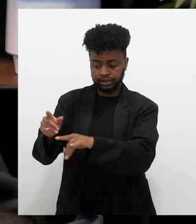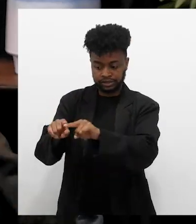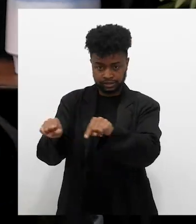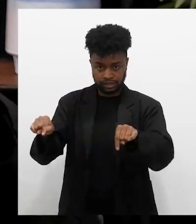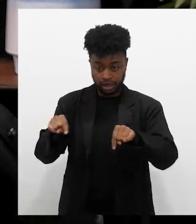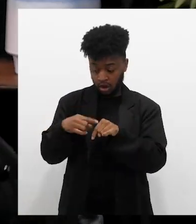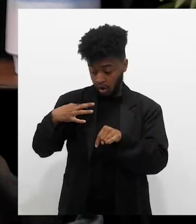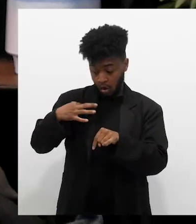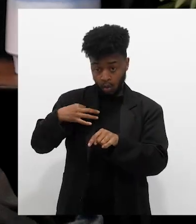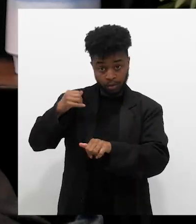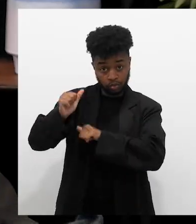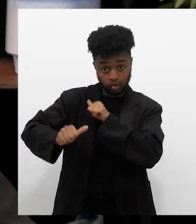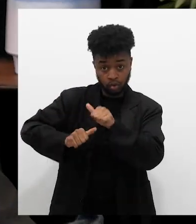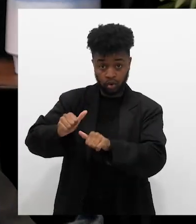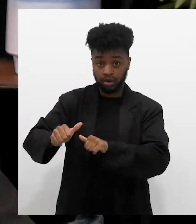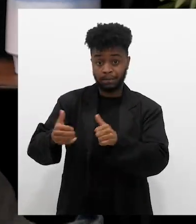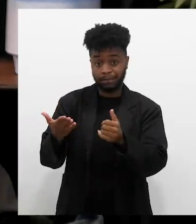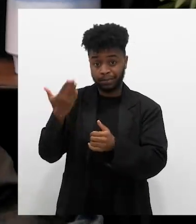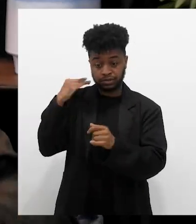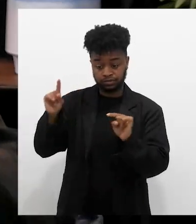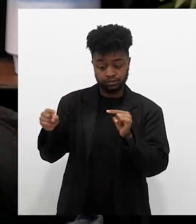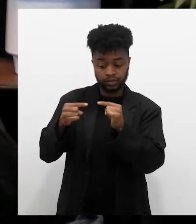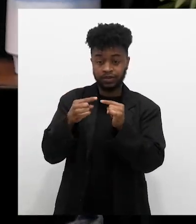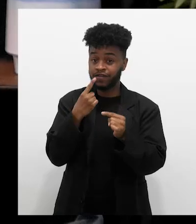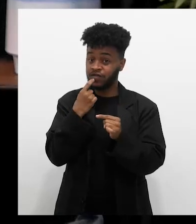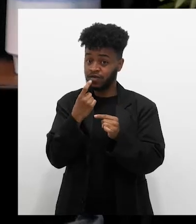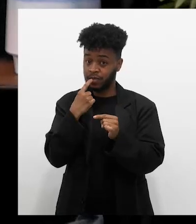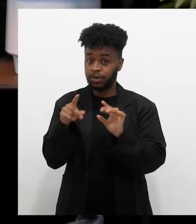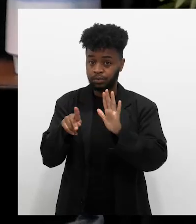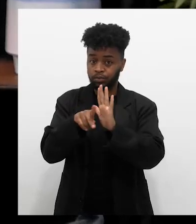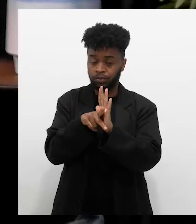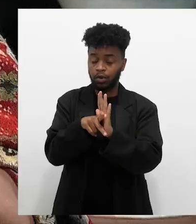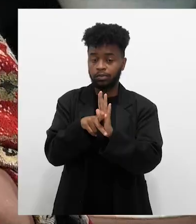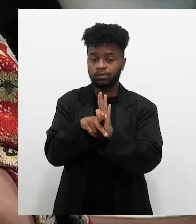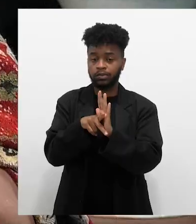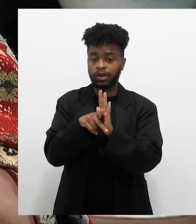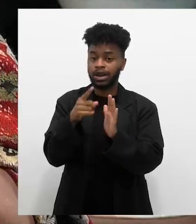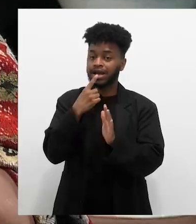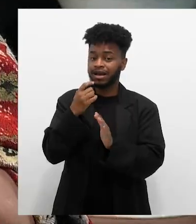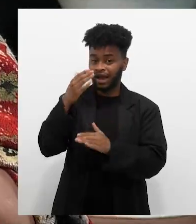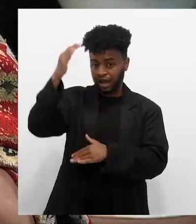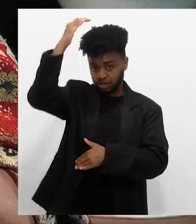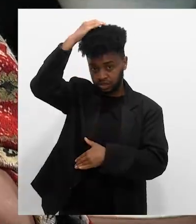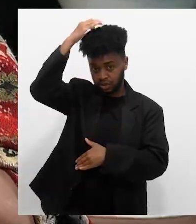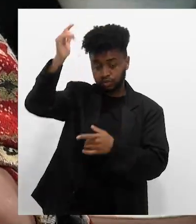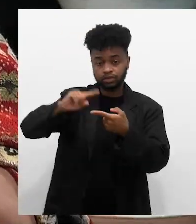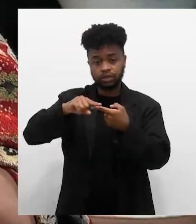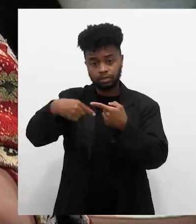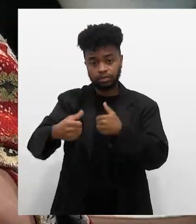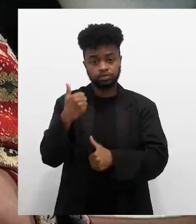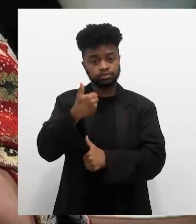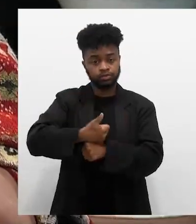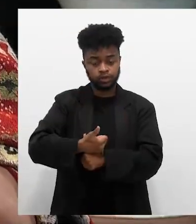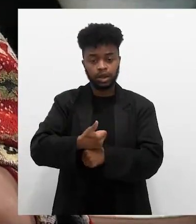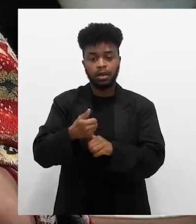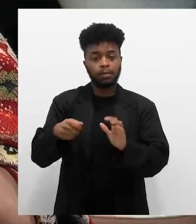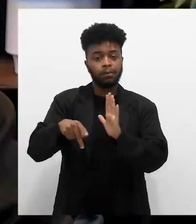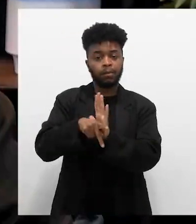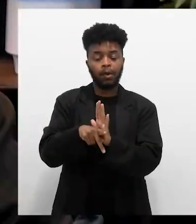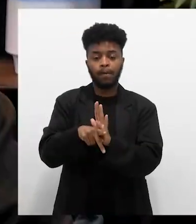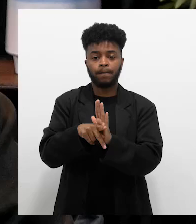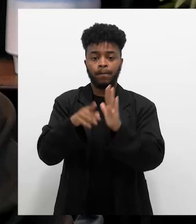então troca as vestes vermelhas de cardeal pelas vestes brancas de Papa, coloca o solidel, né? Aquele